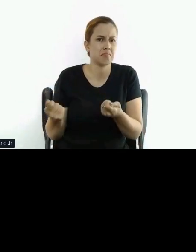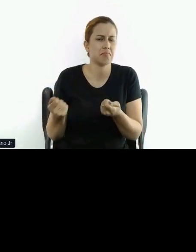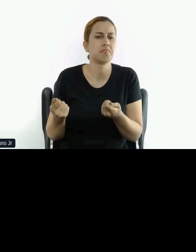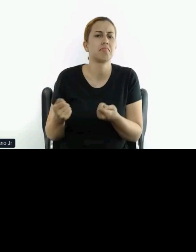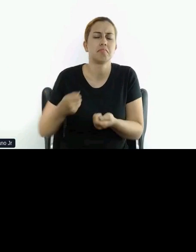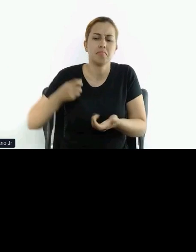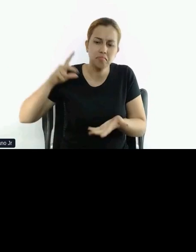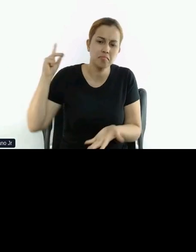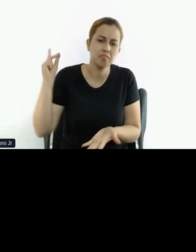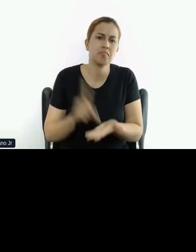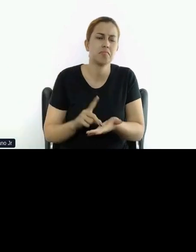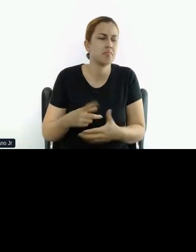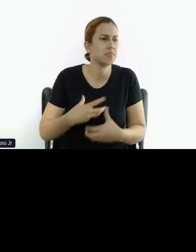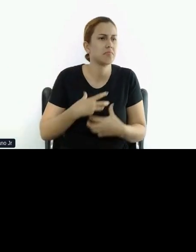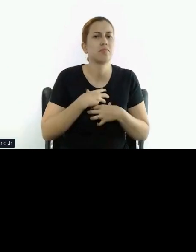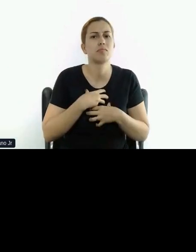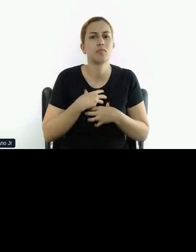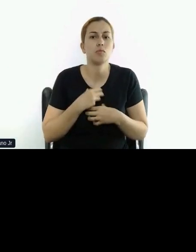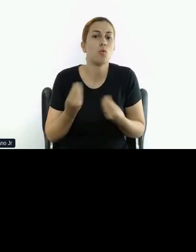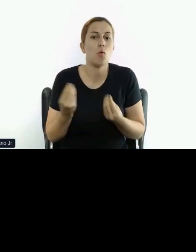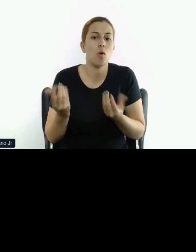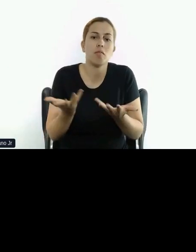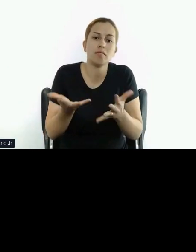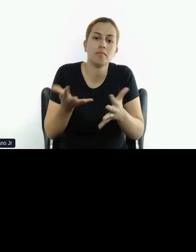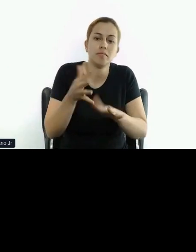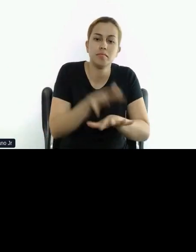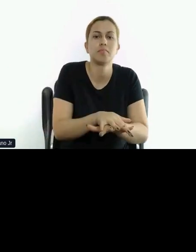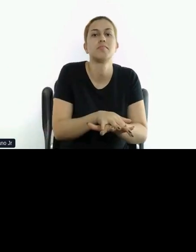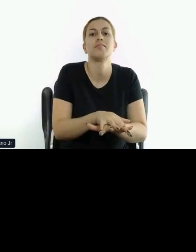vertadeiras de como fazer a inclusão sem